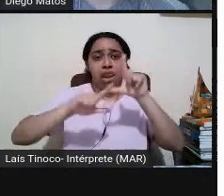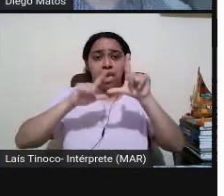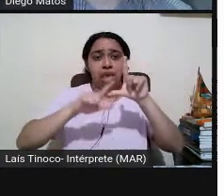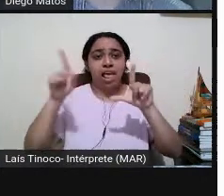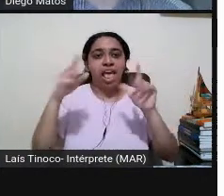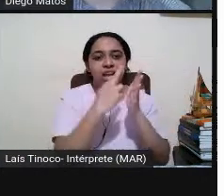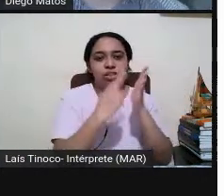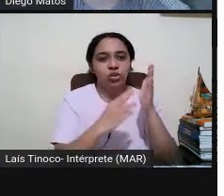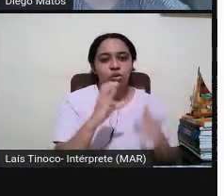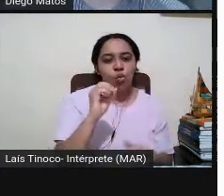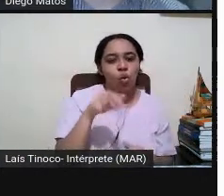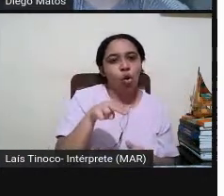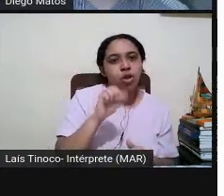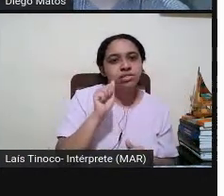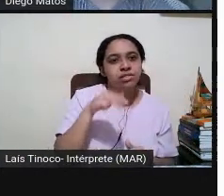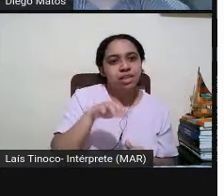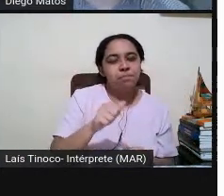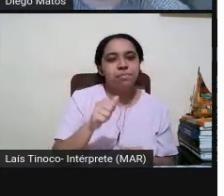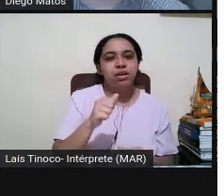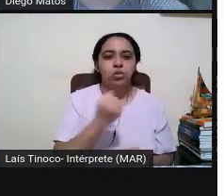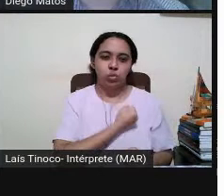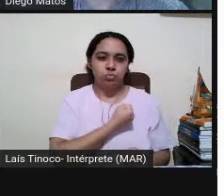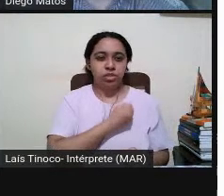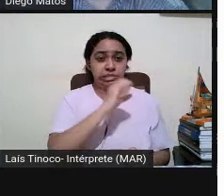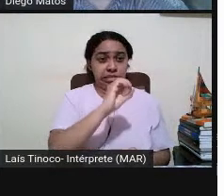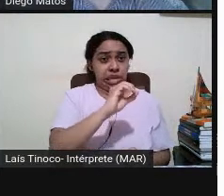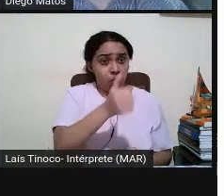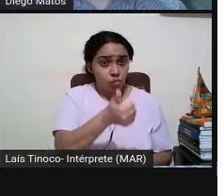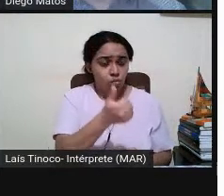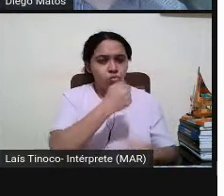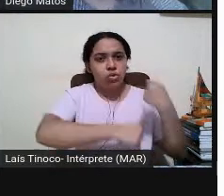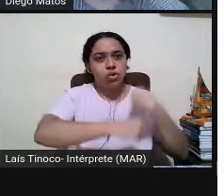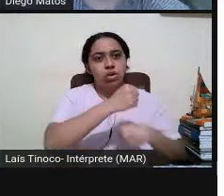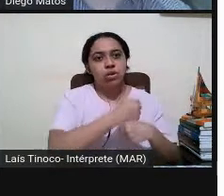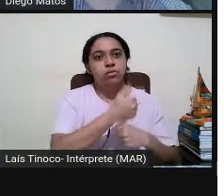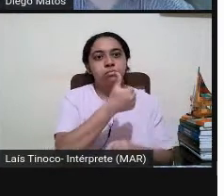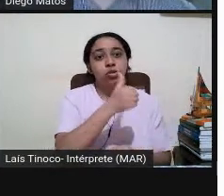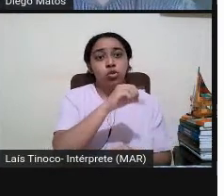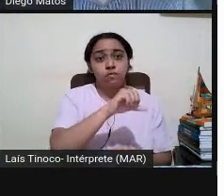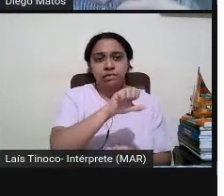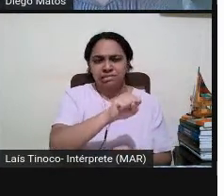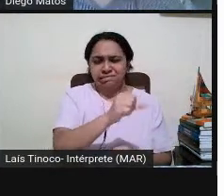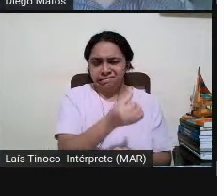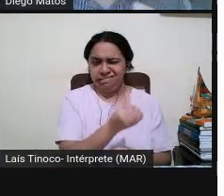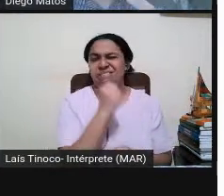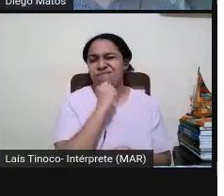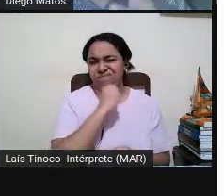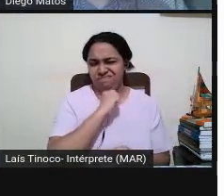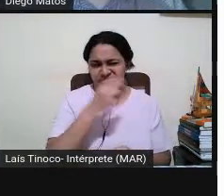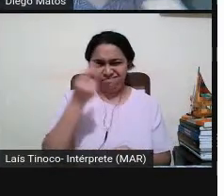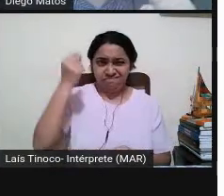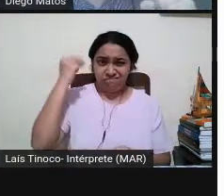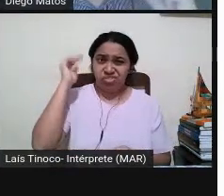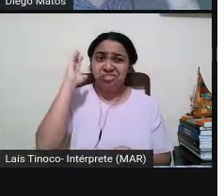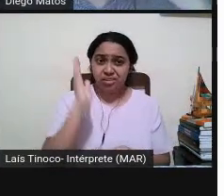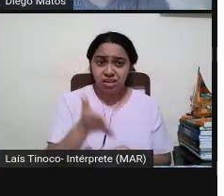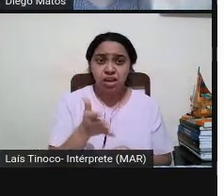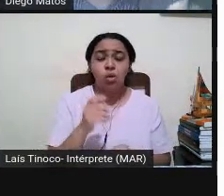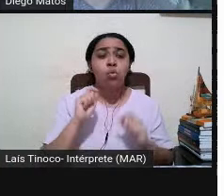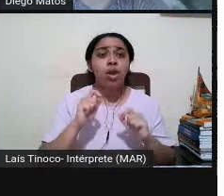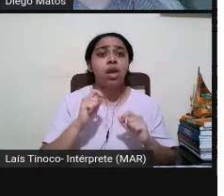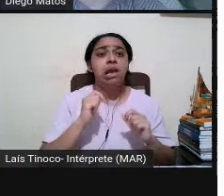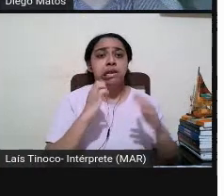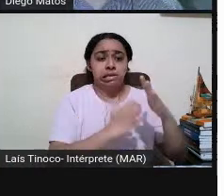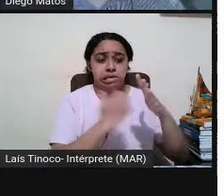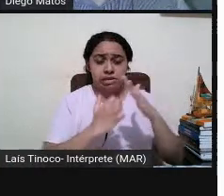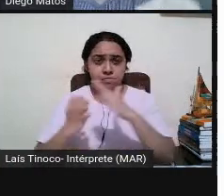01 de 1986 Ela é bem antiguinha tá e fala daqueles Empreendimentos e